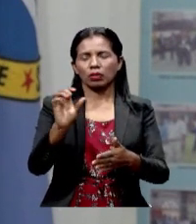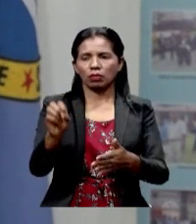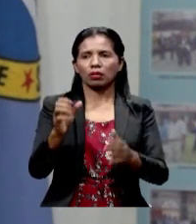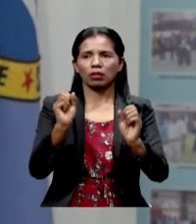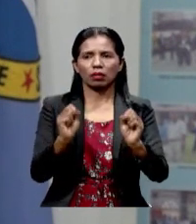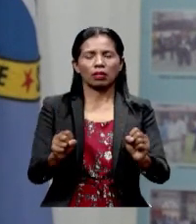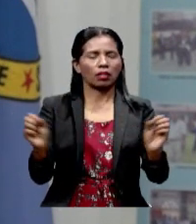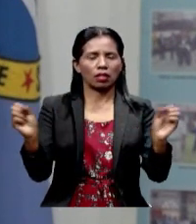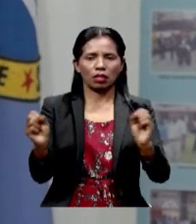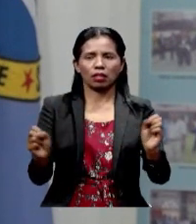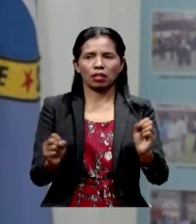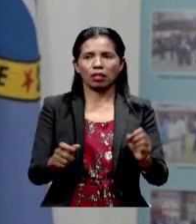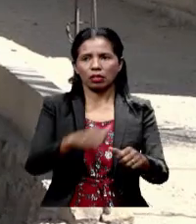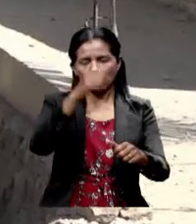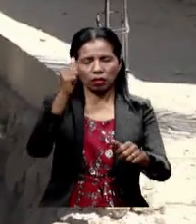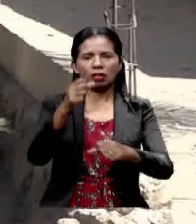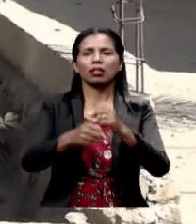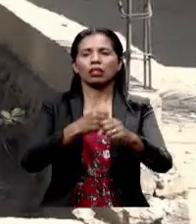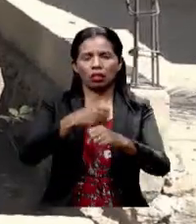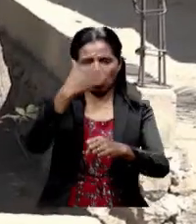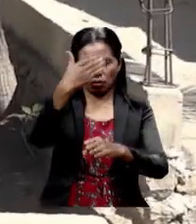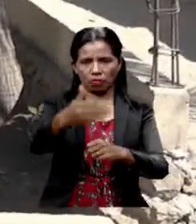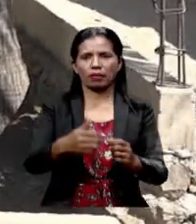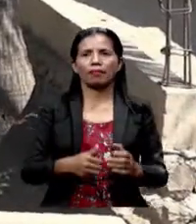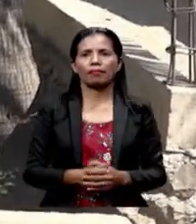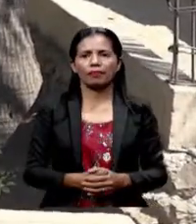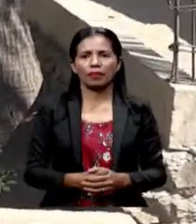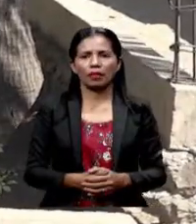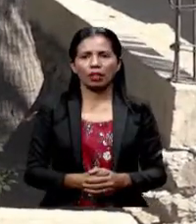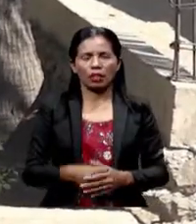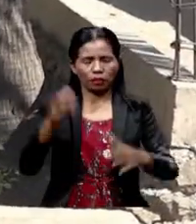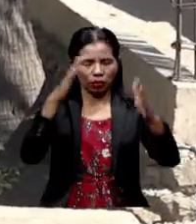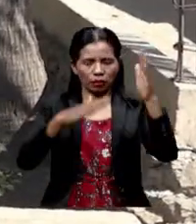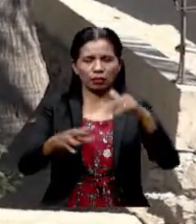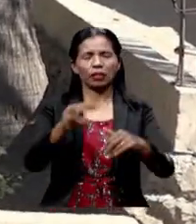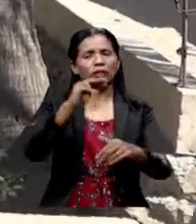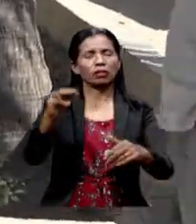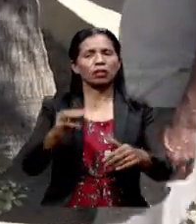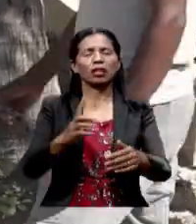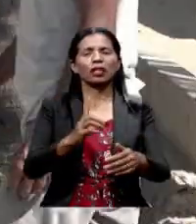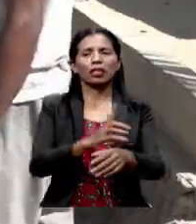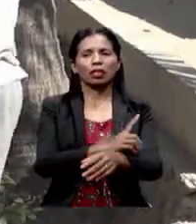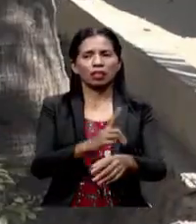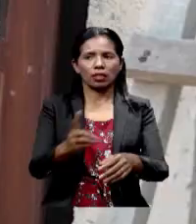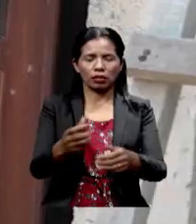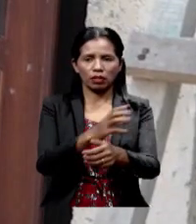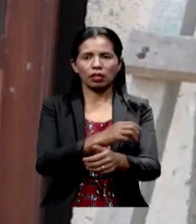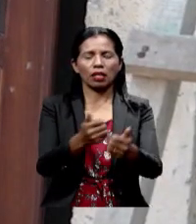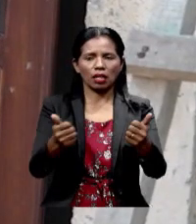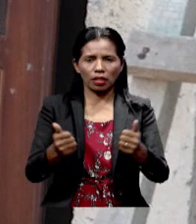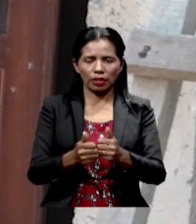Belemos la autoriza graduação de tina no em. Confronto nebe acontece e segunda de der e a Arraicoto no aldeia Muris